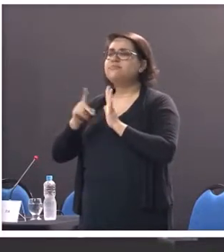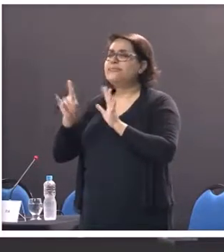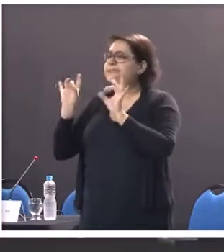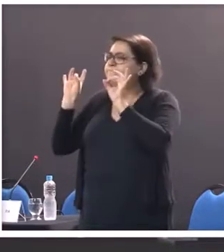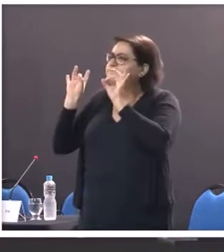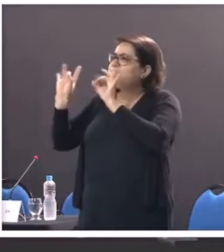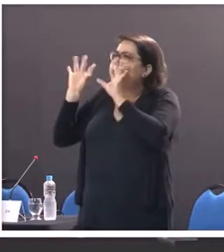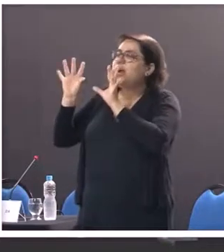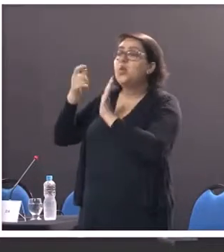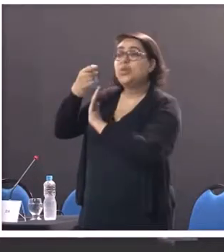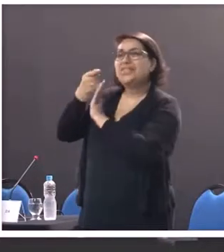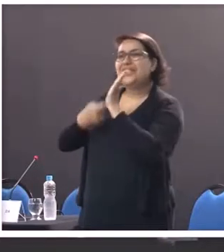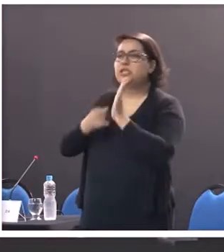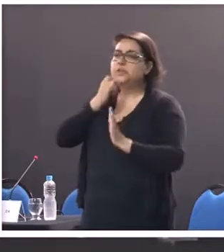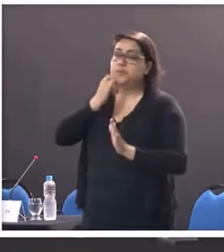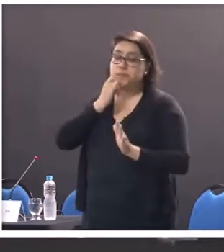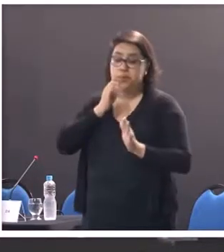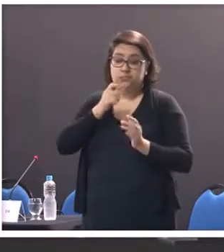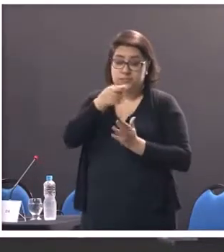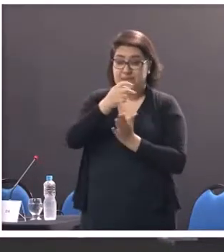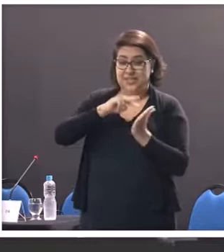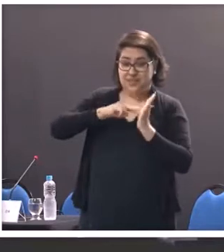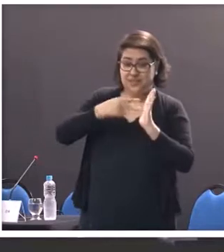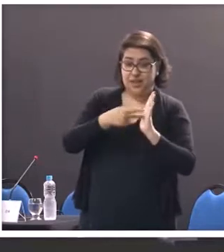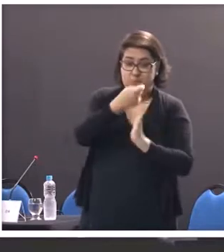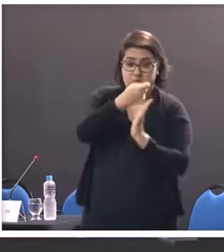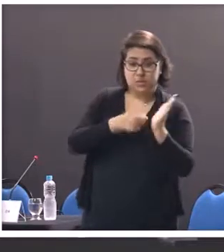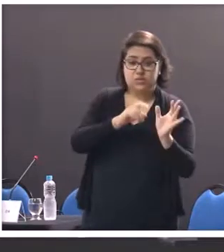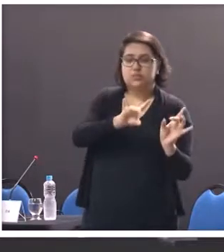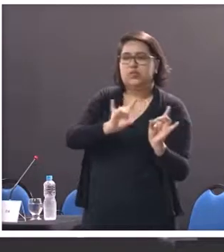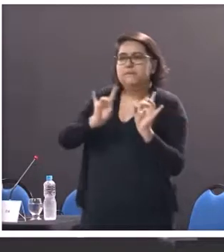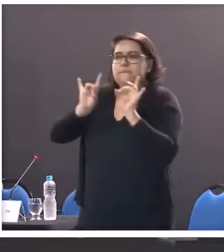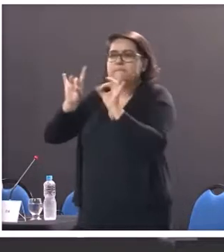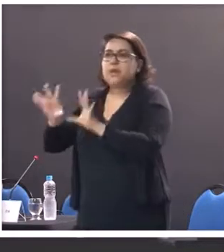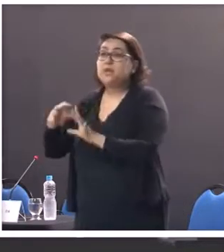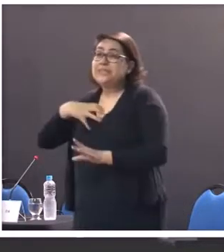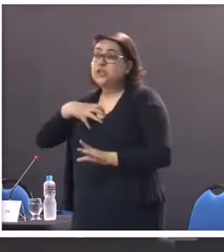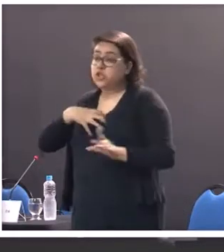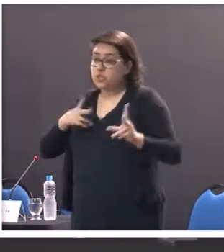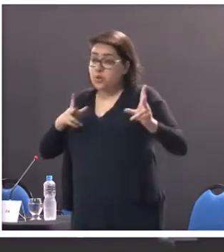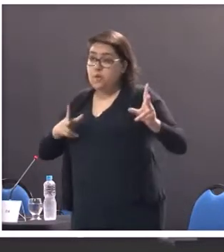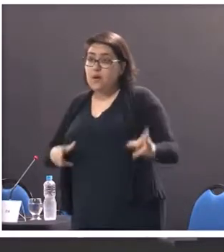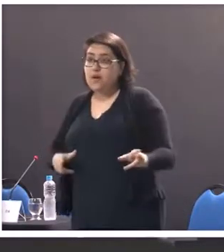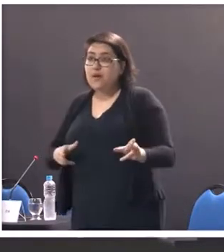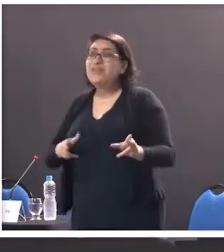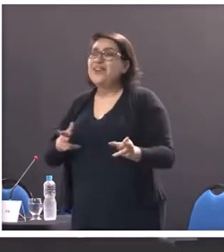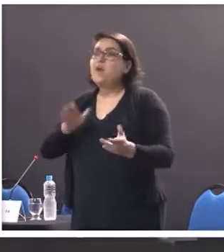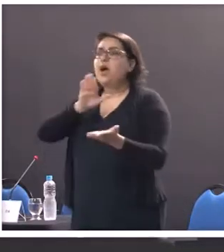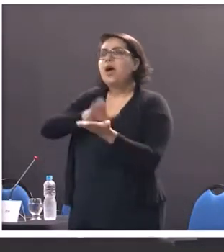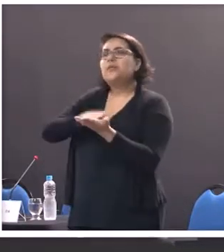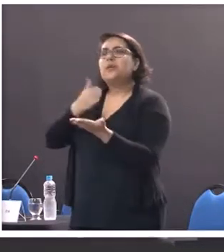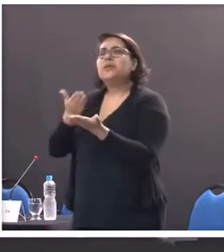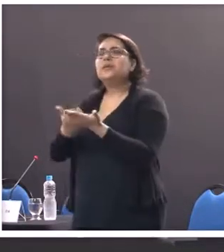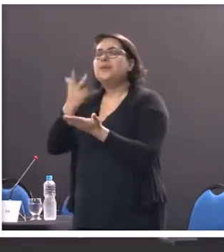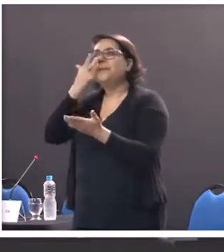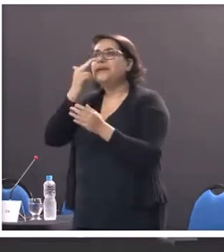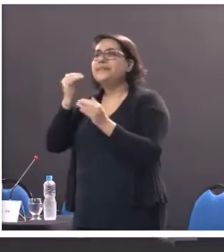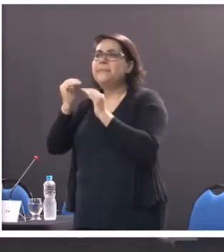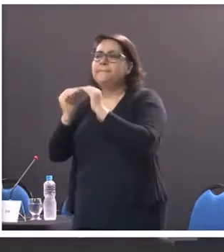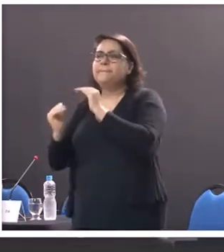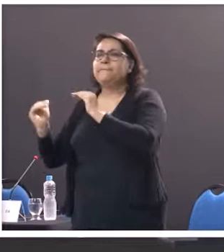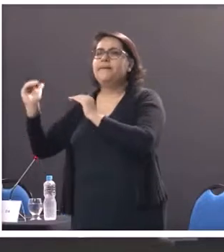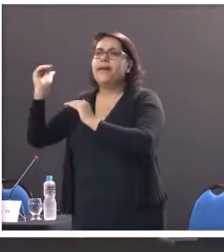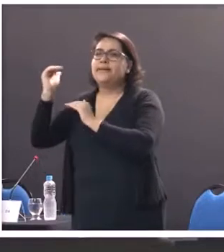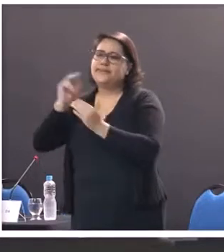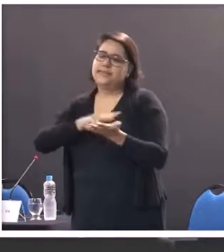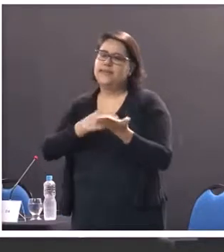preciso, né, de um texto para o outro, né, traz esse sentido. E a interpretação ela vai muito mais além, porque tem